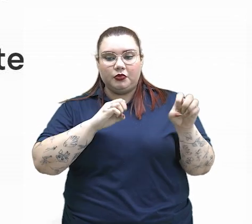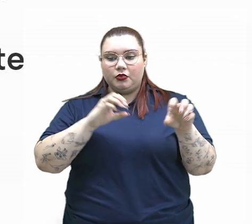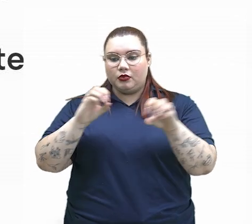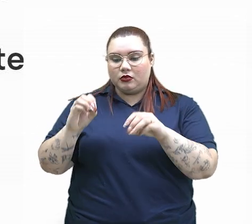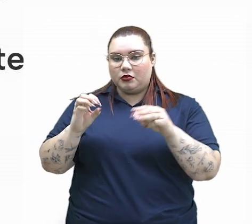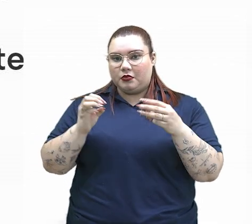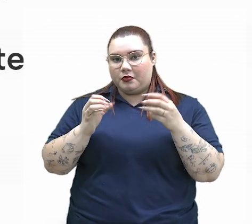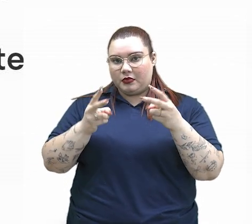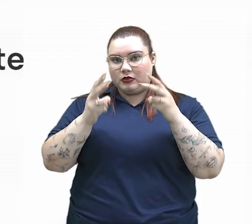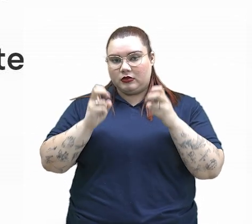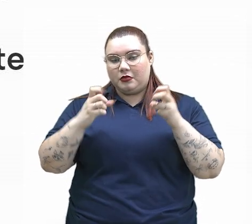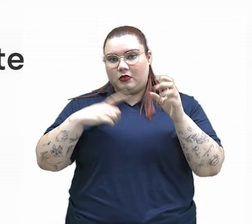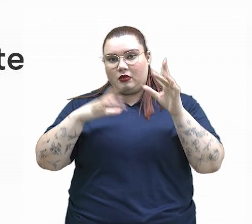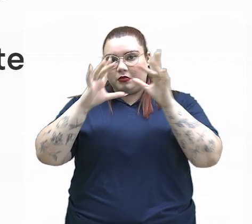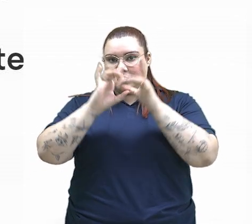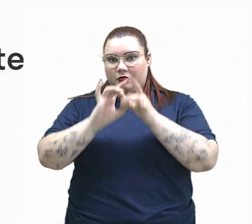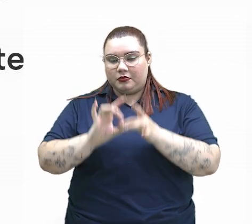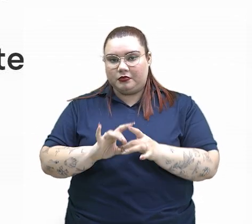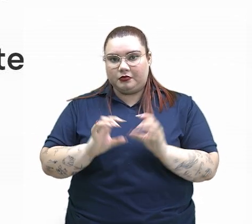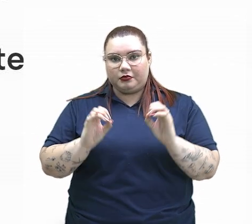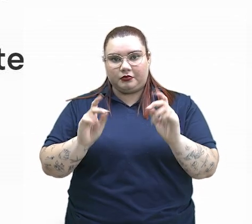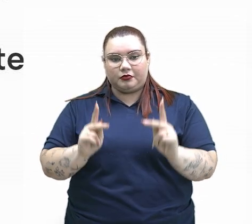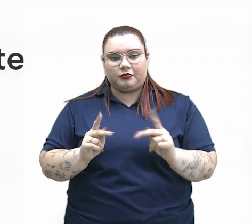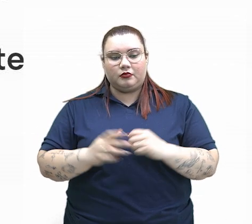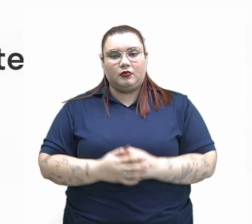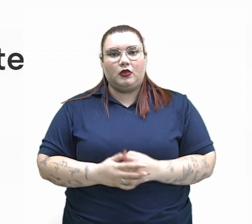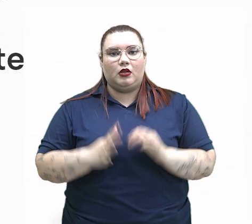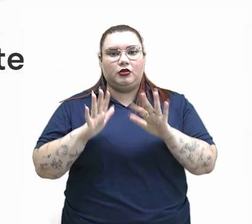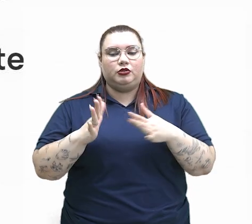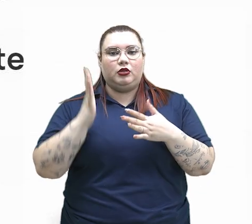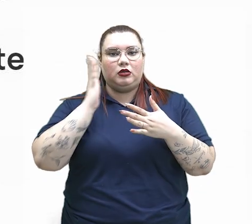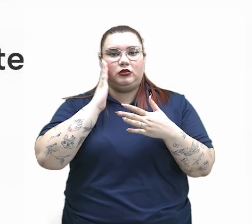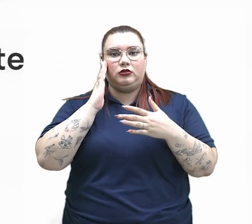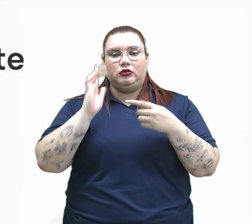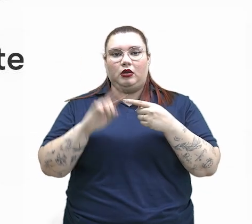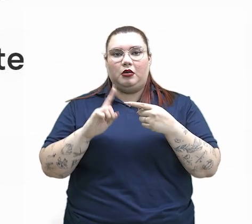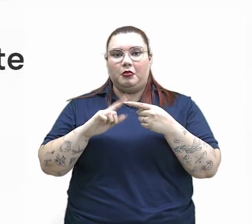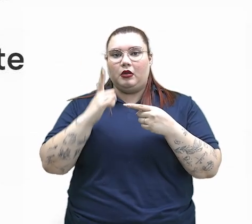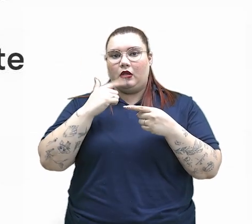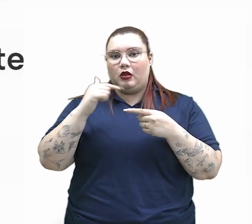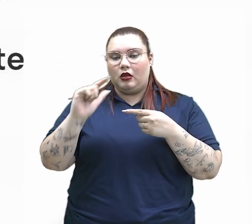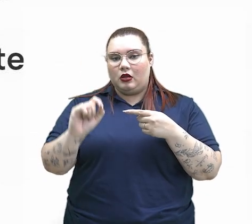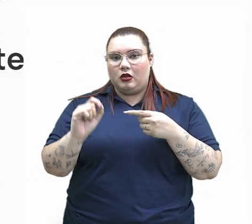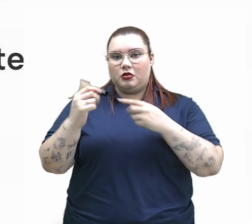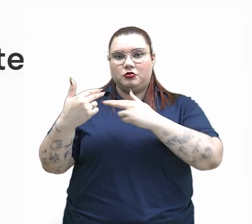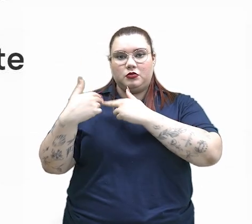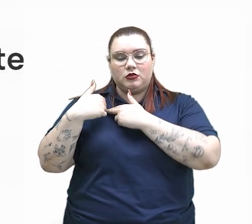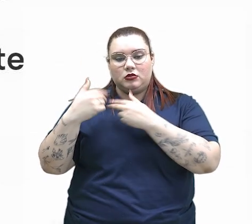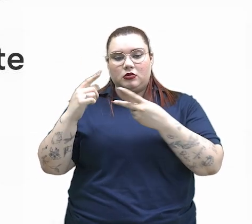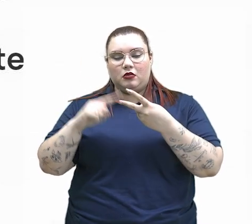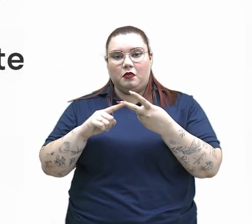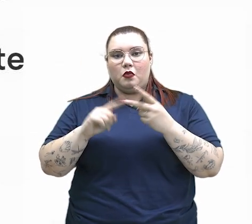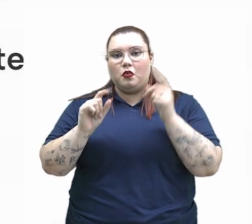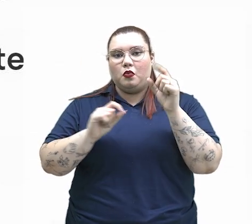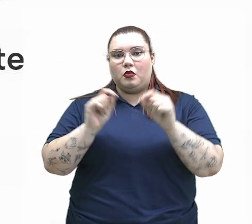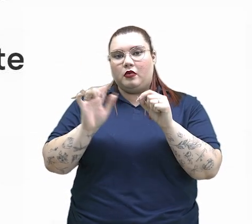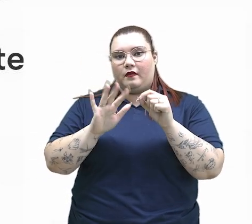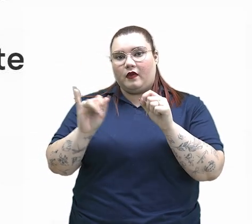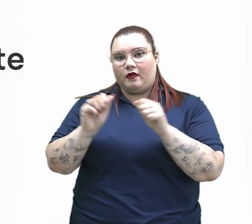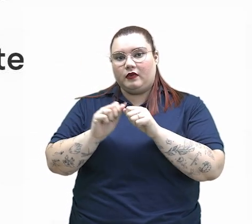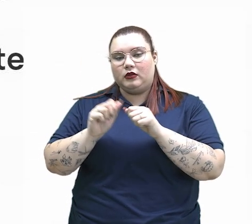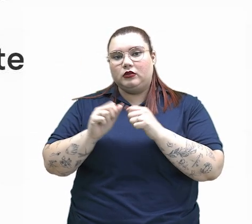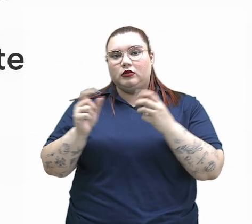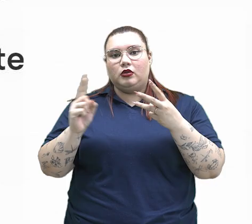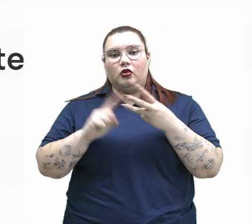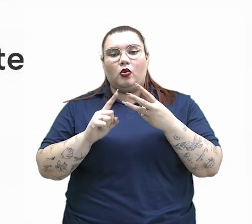tudo interligado, tá? Então, a gente já sabe quem vai fazer, né? E já sabe o que vai fazer. Agora, nós vamos